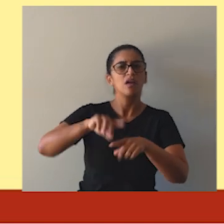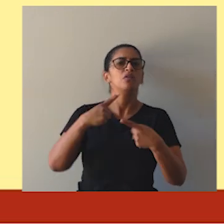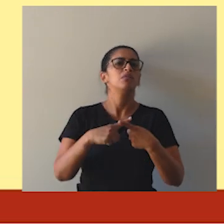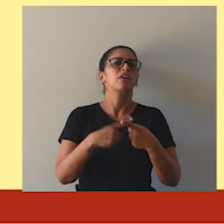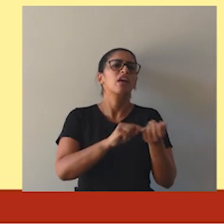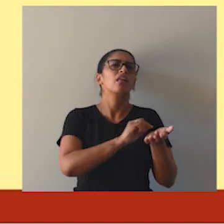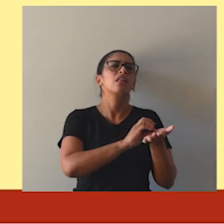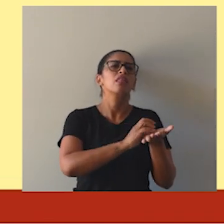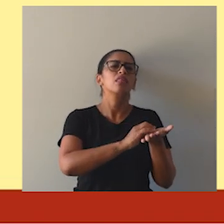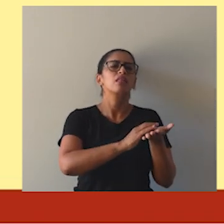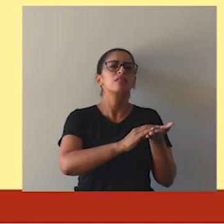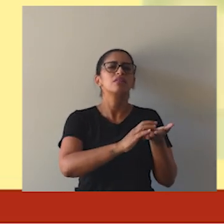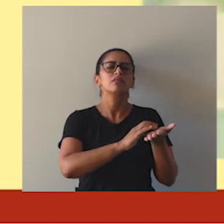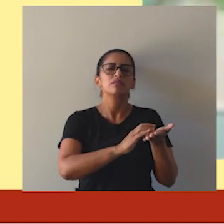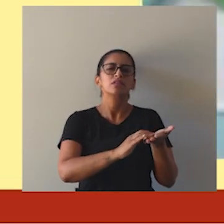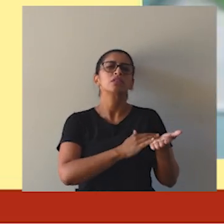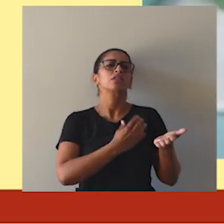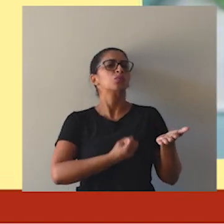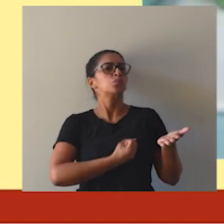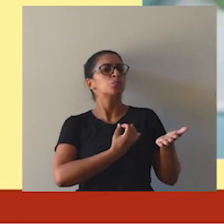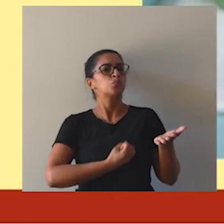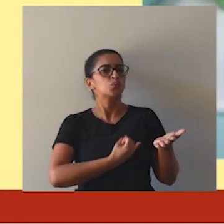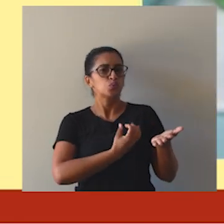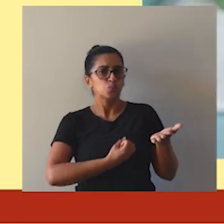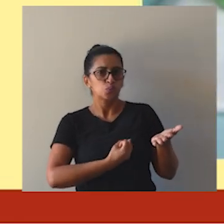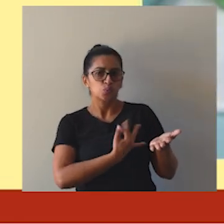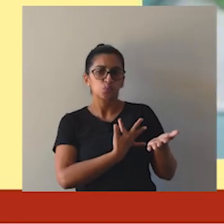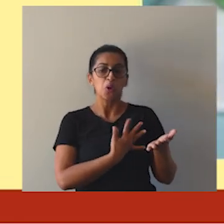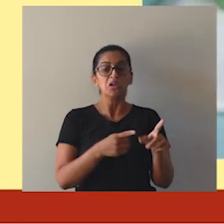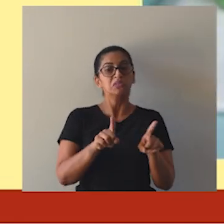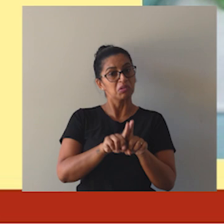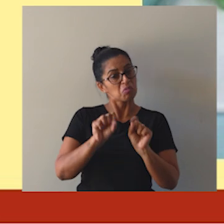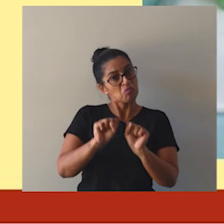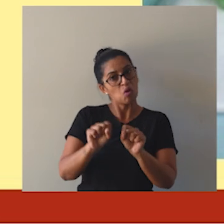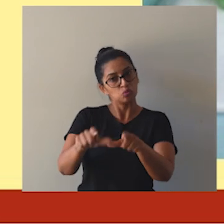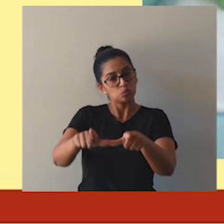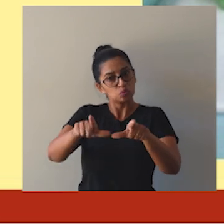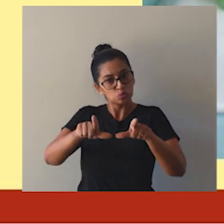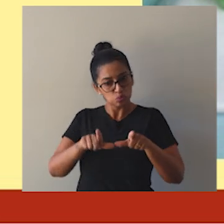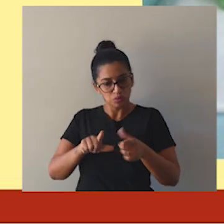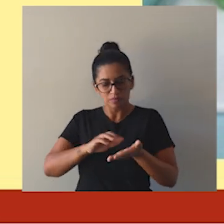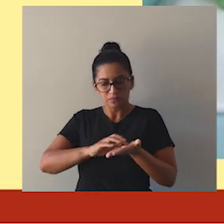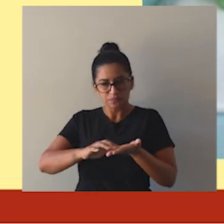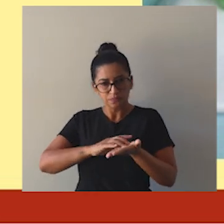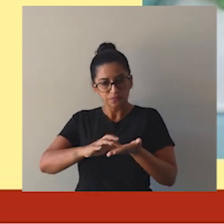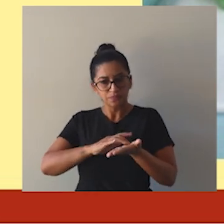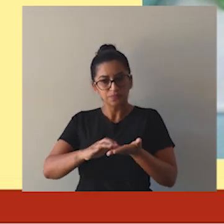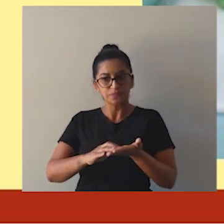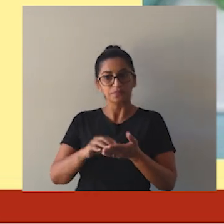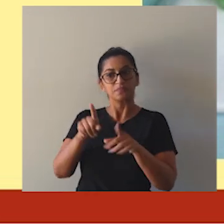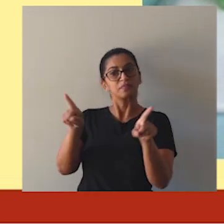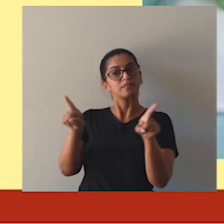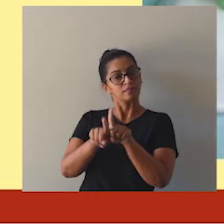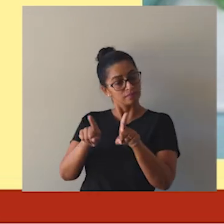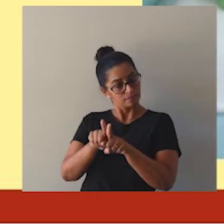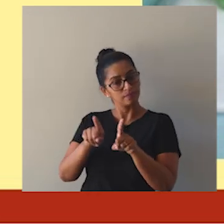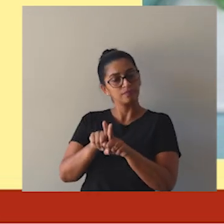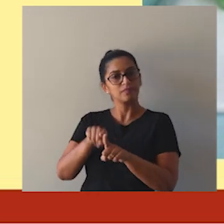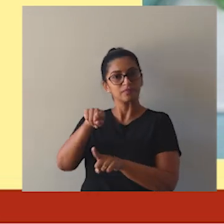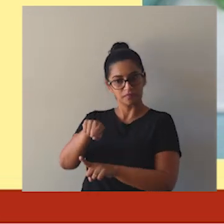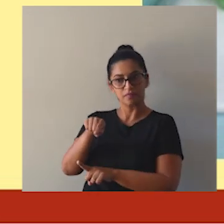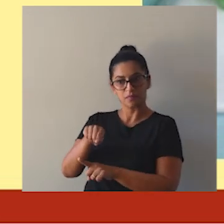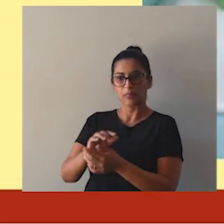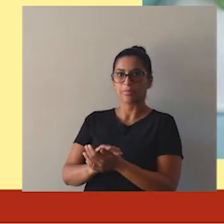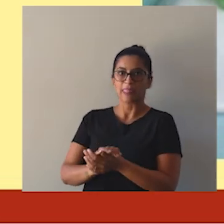em braille, representando os numerais. Essa cela em braille, que faz parte do pré-braille, que tem que ser trabalhado muito